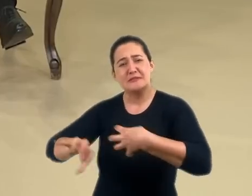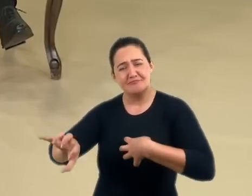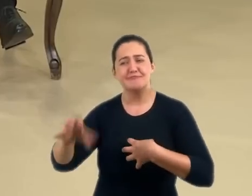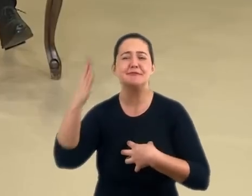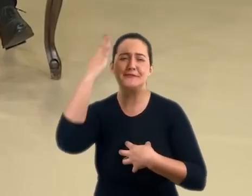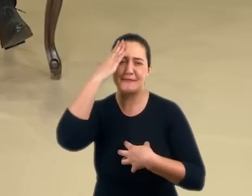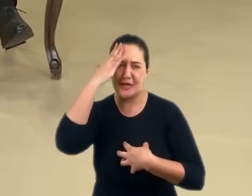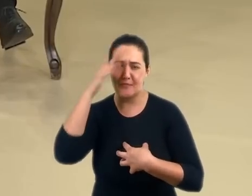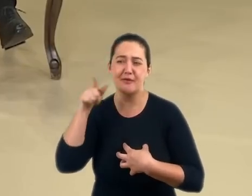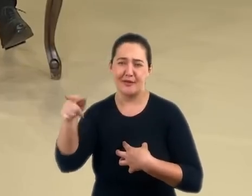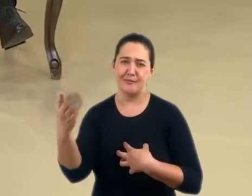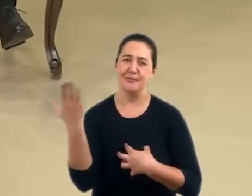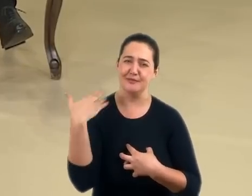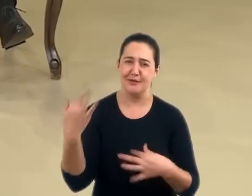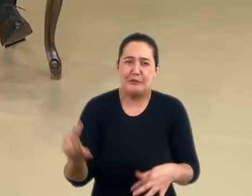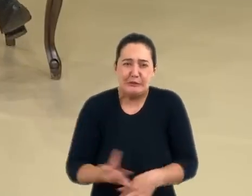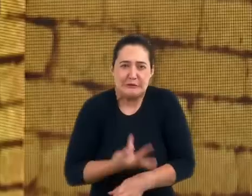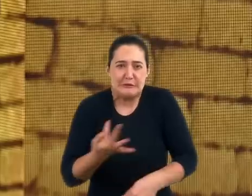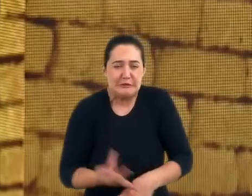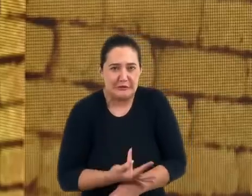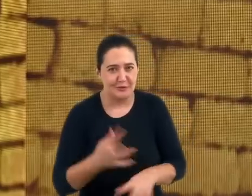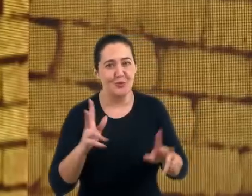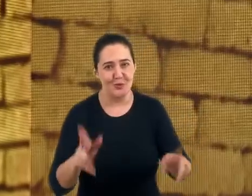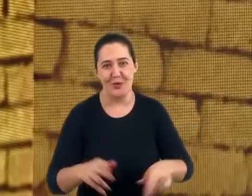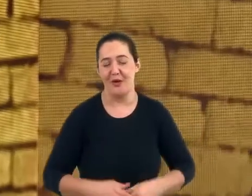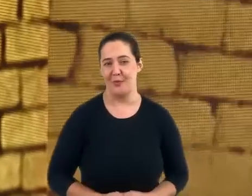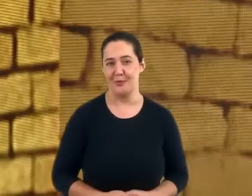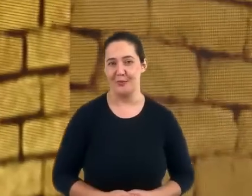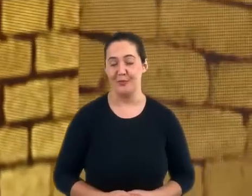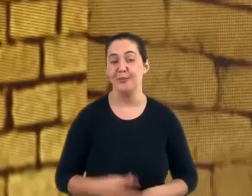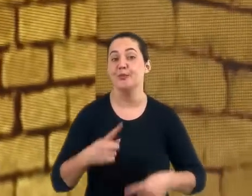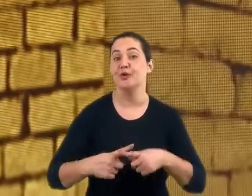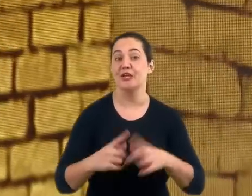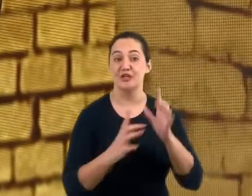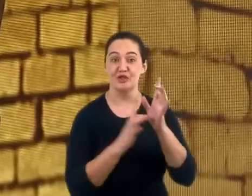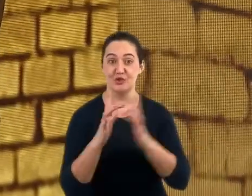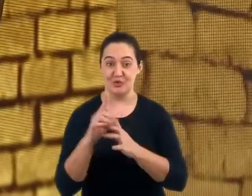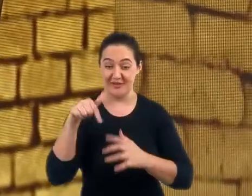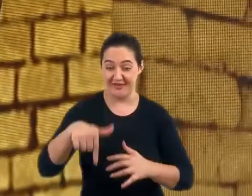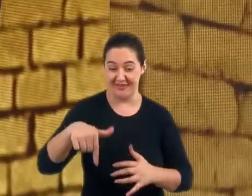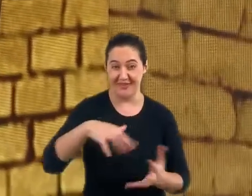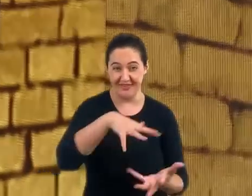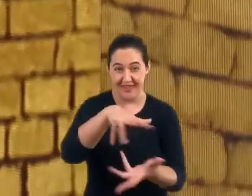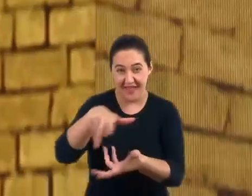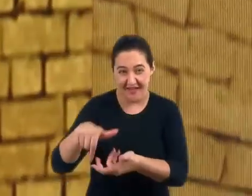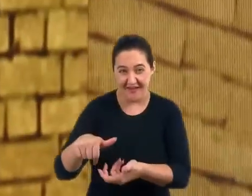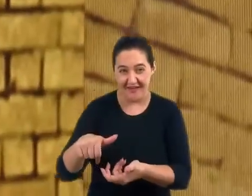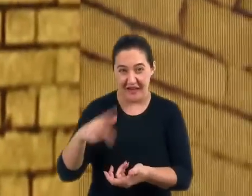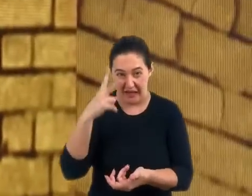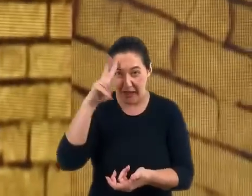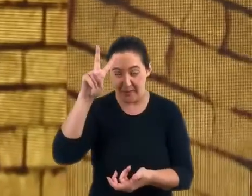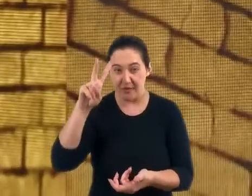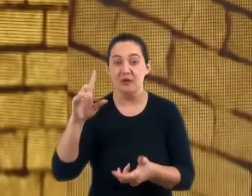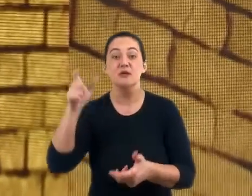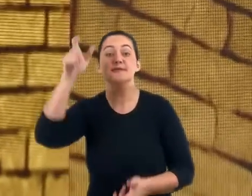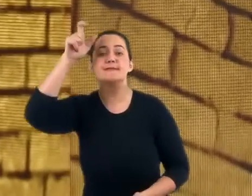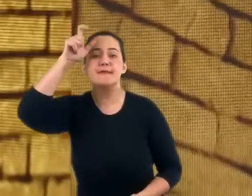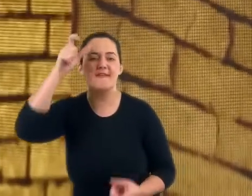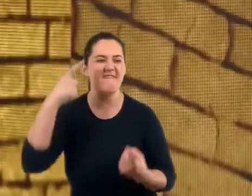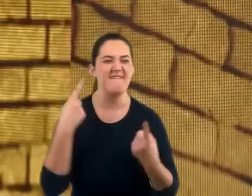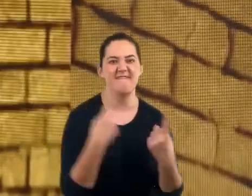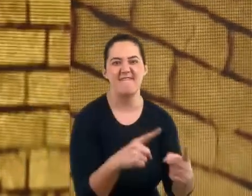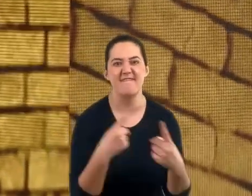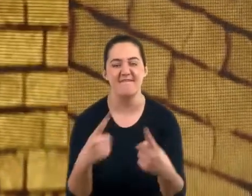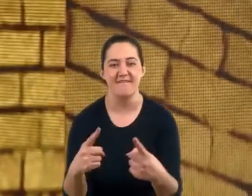o pecado e a tentação. Quando Jesus Cristo veio à Terra, Satanás o tentou em todas as coisas. Logo após o